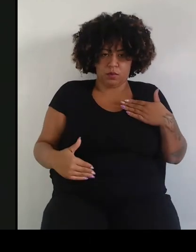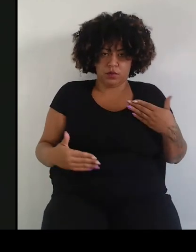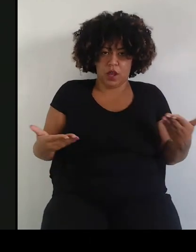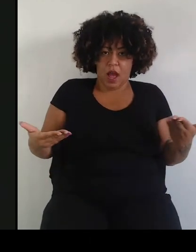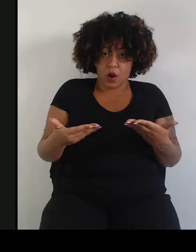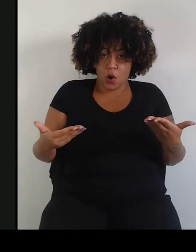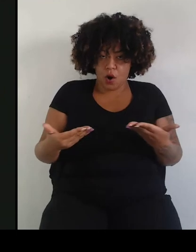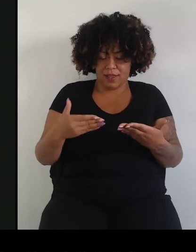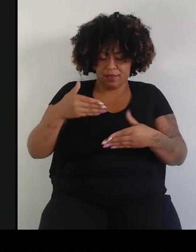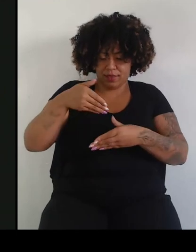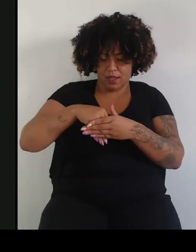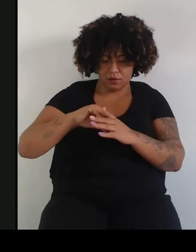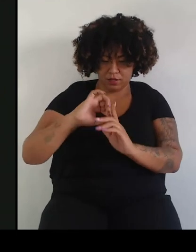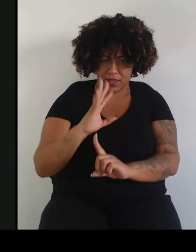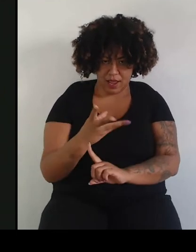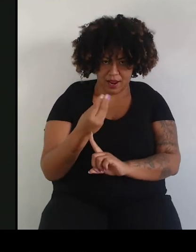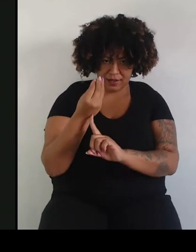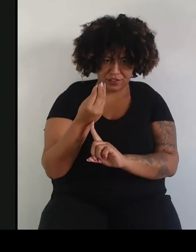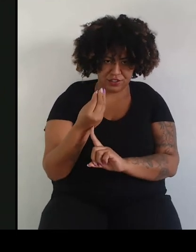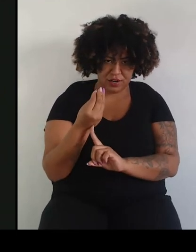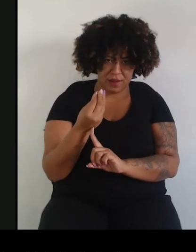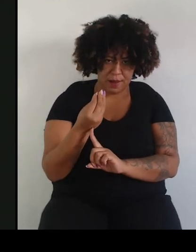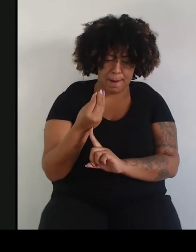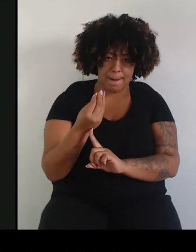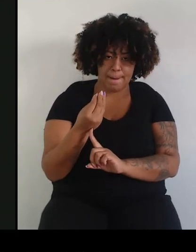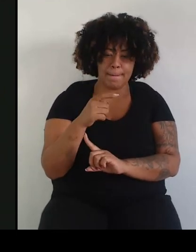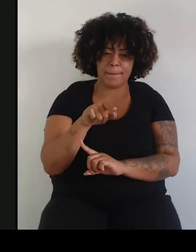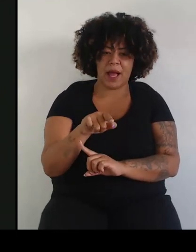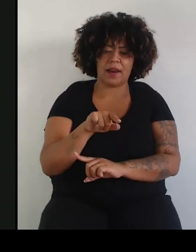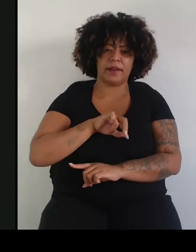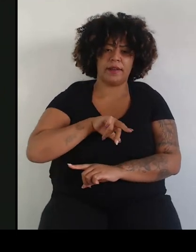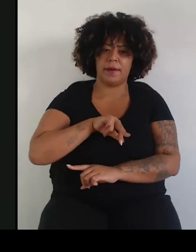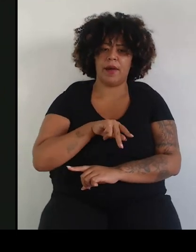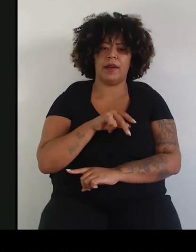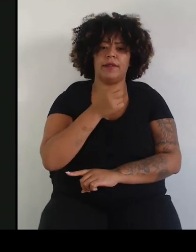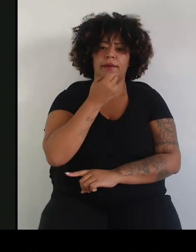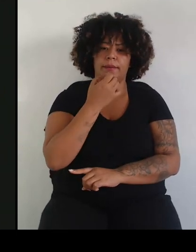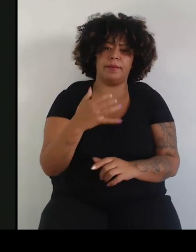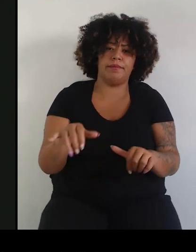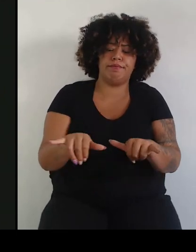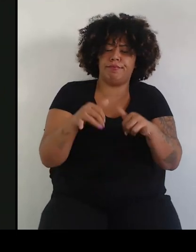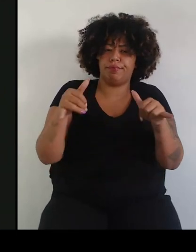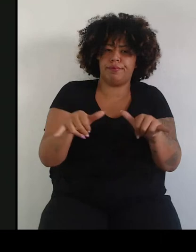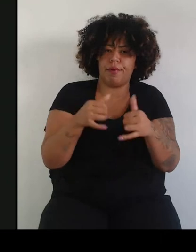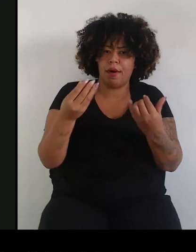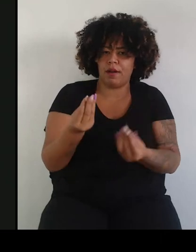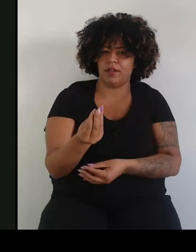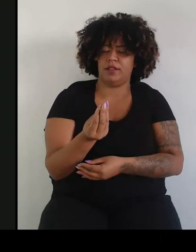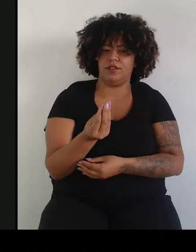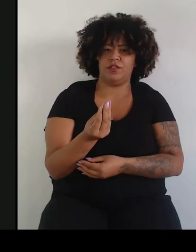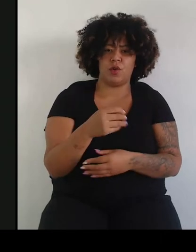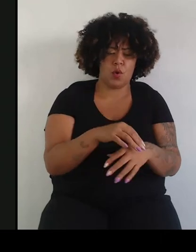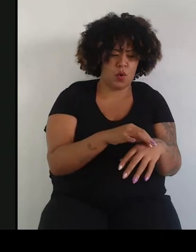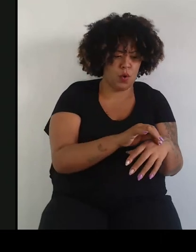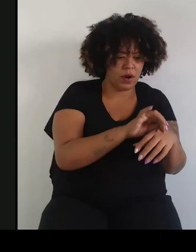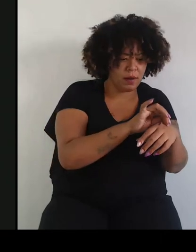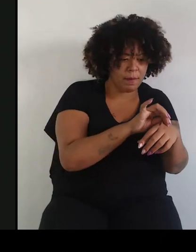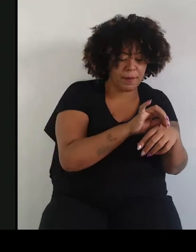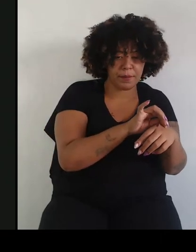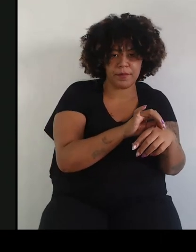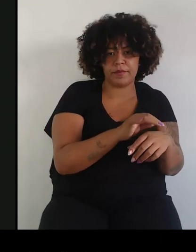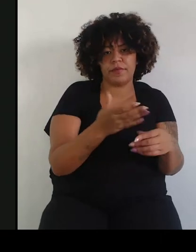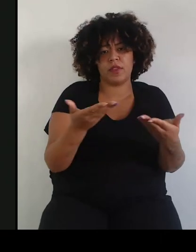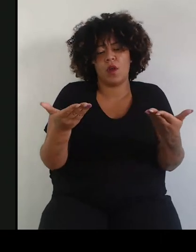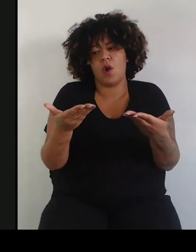o próximo para a ironia da revista canibali como